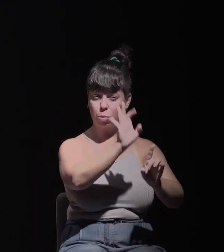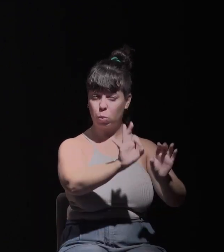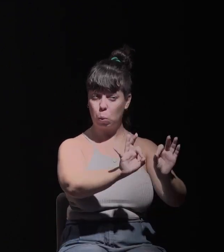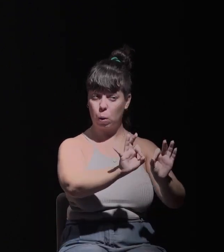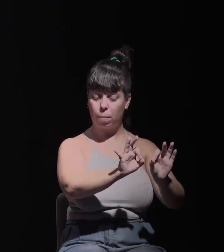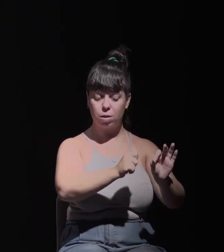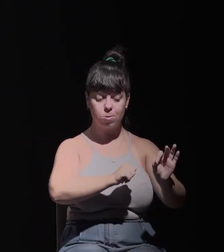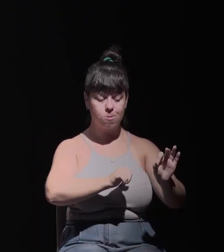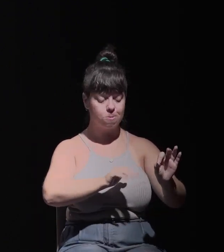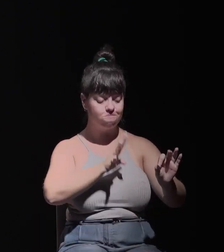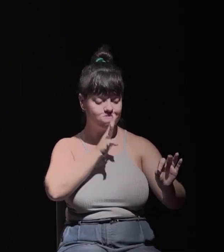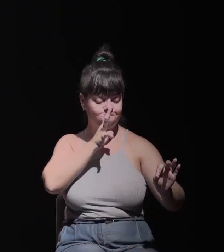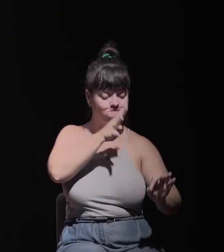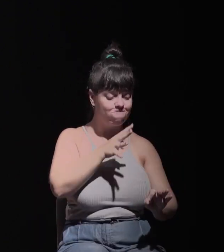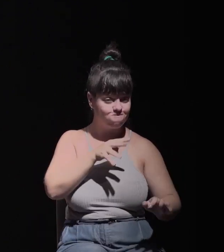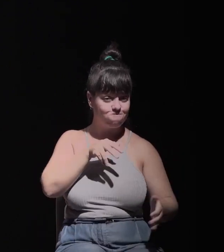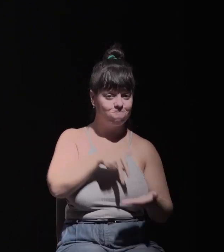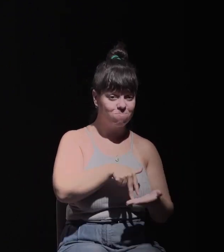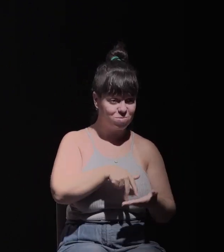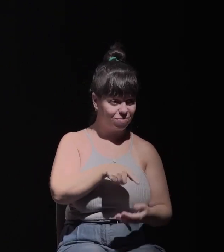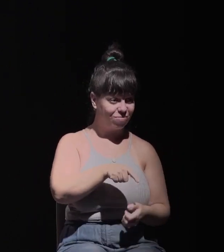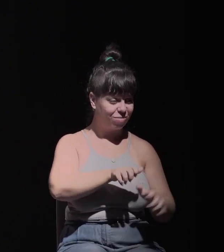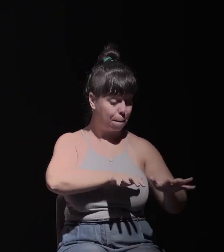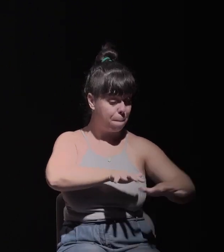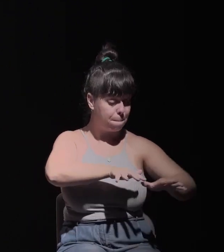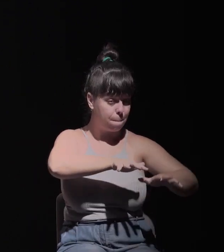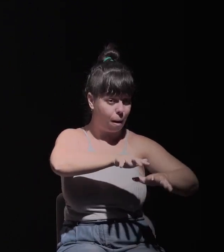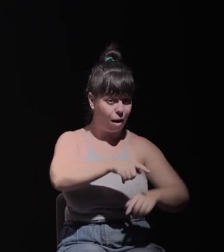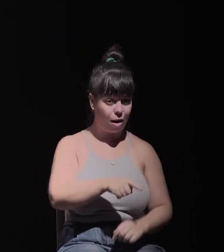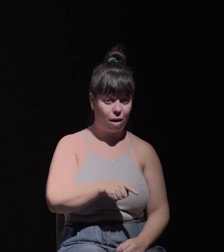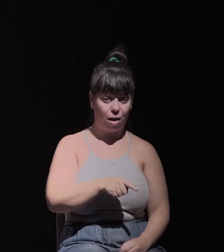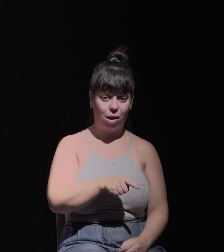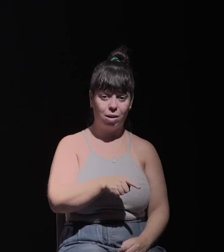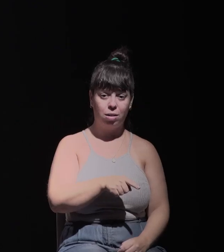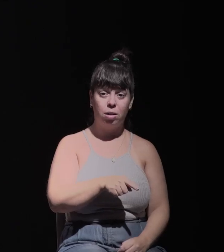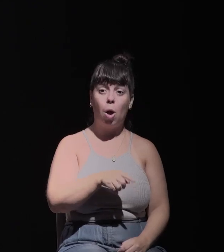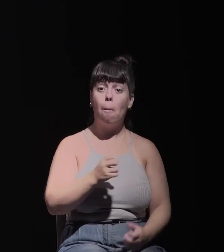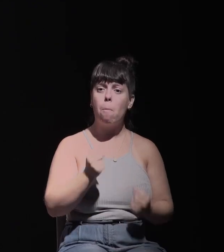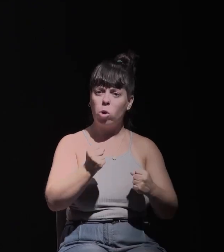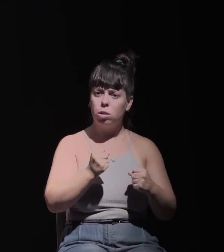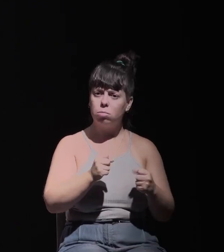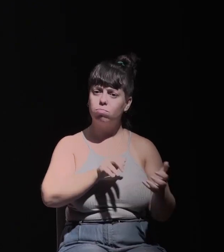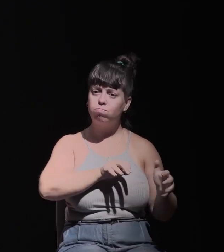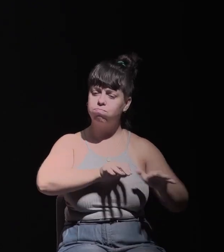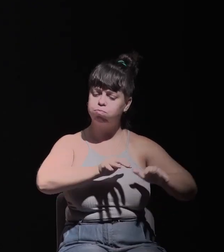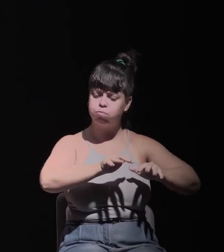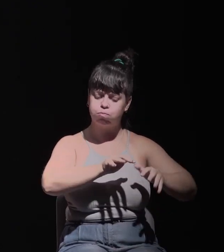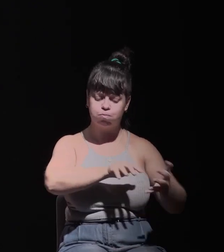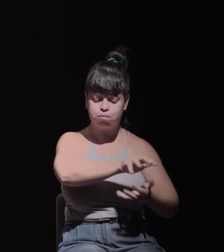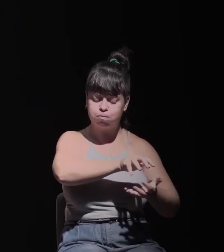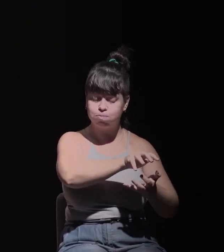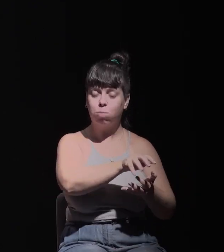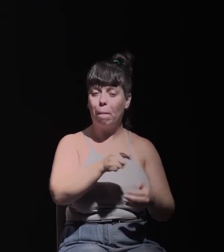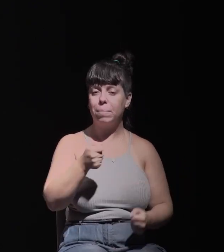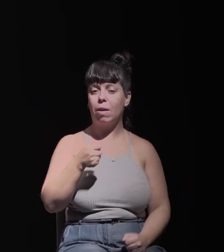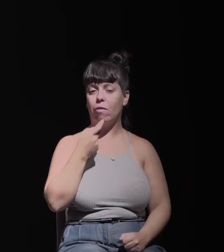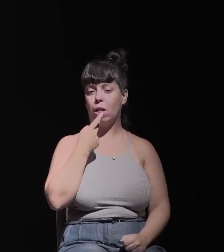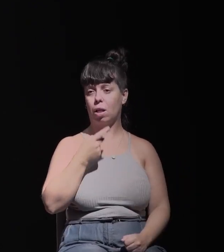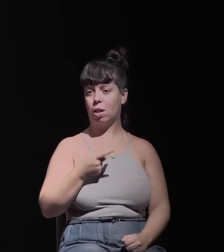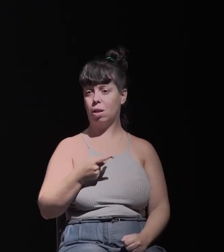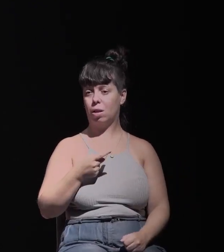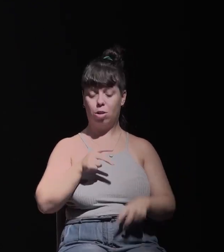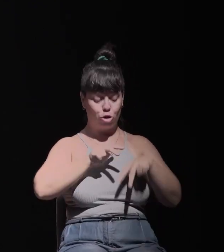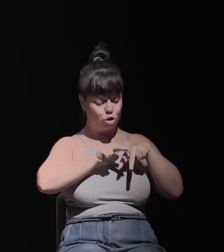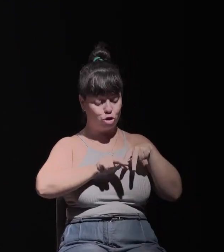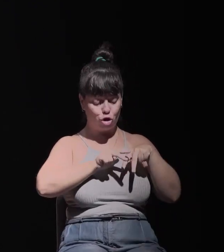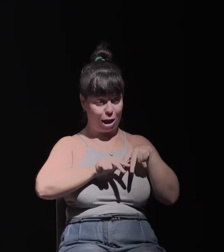brasileira. E é desse poder de desestabilização que a gente tem que falar hoje. A gente tem que lembrar que gênero não